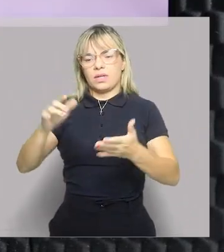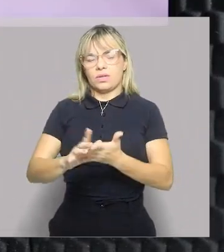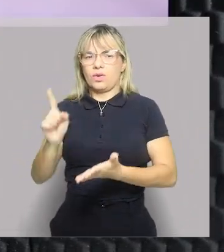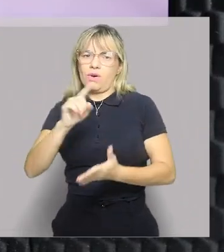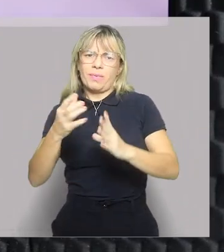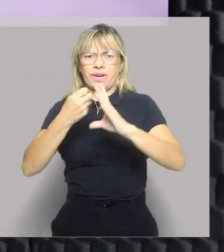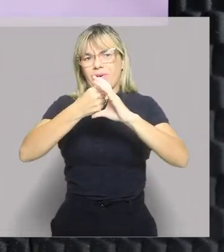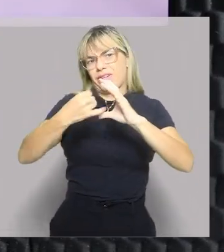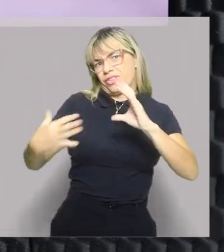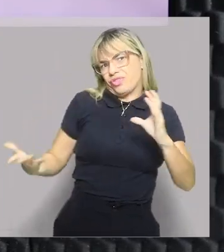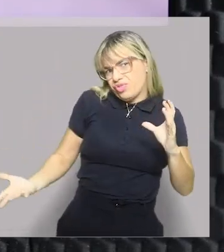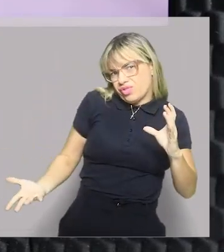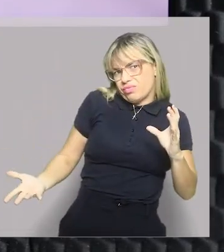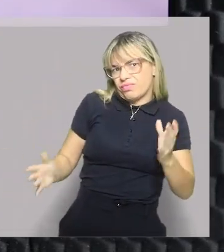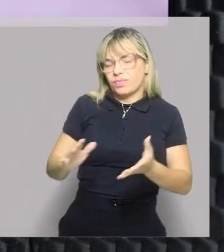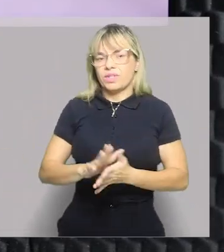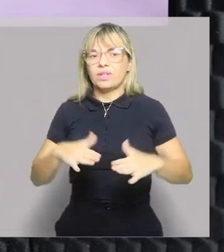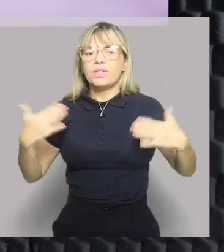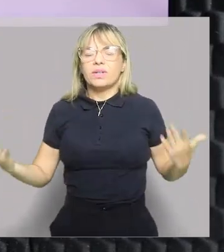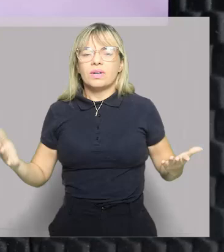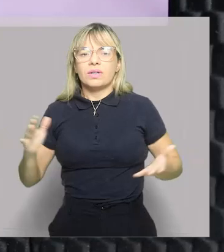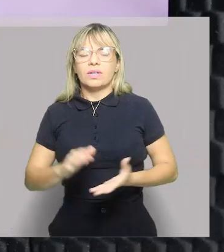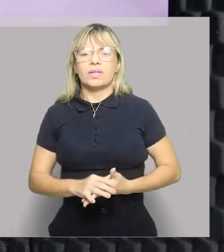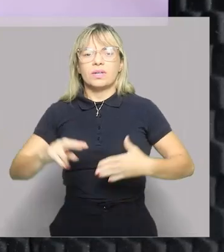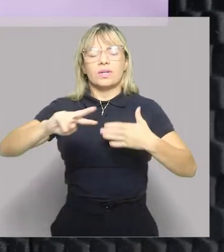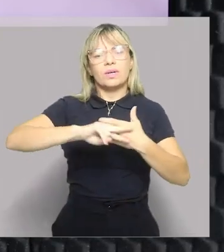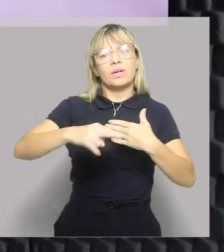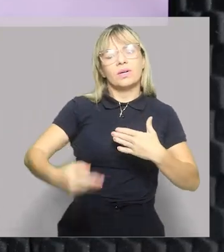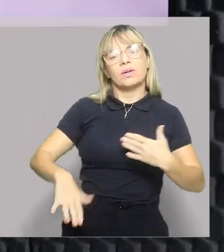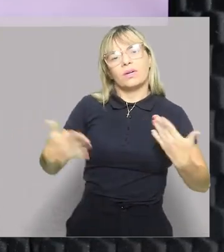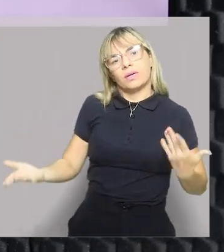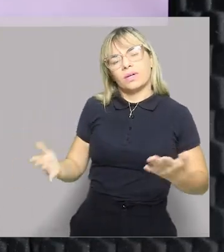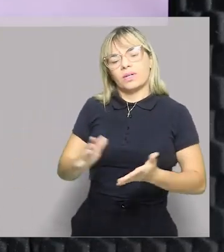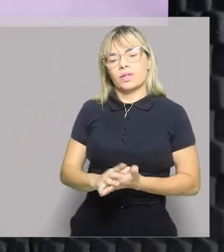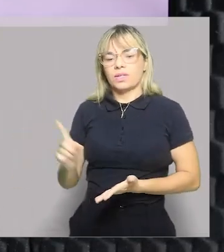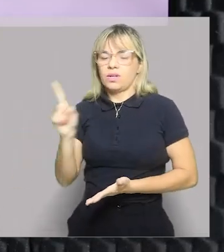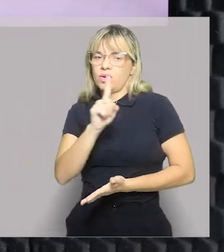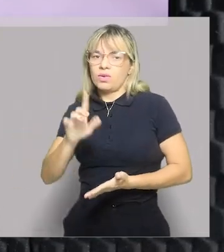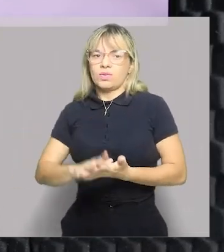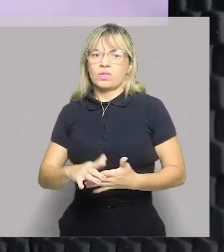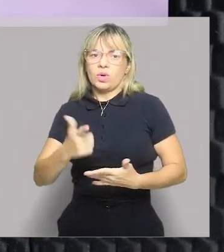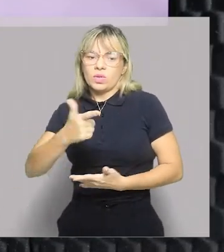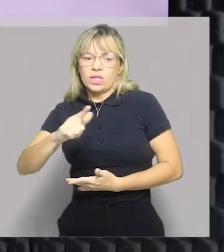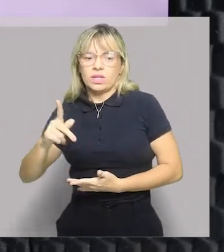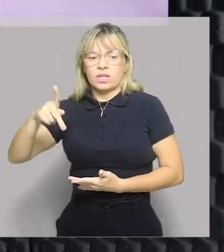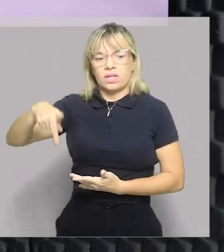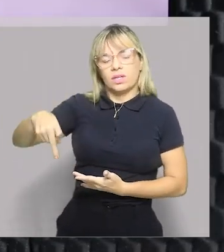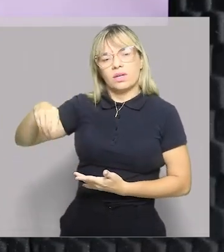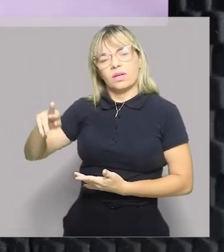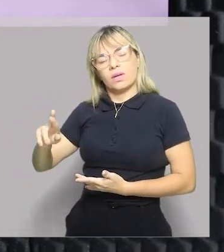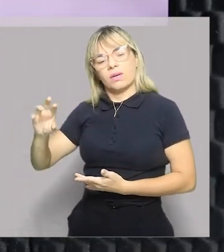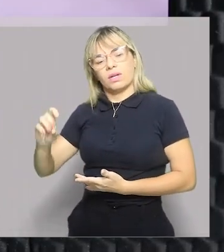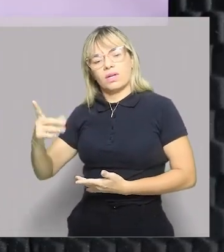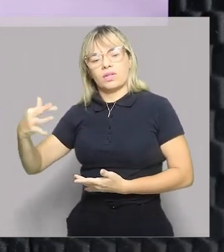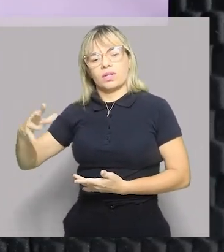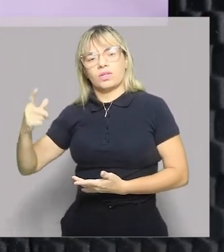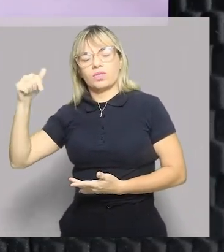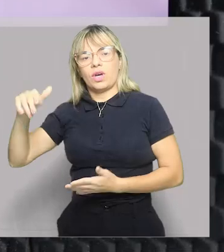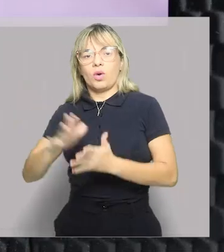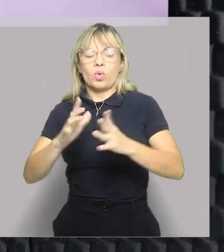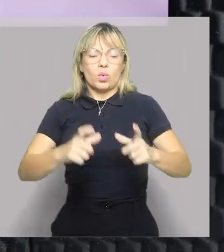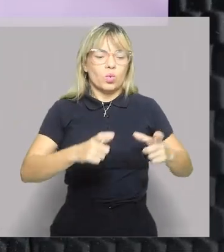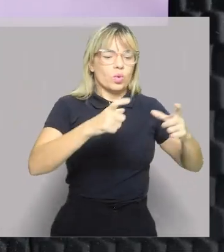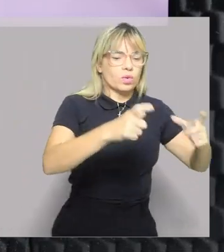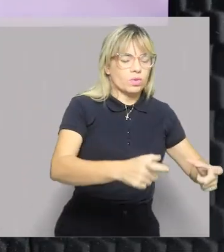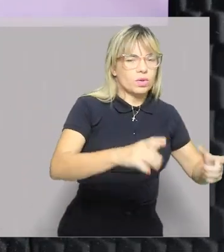Em casa não é uma característica, consequentemente não é um predicativo. Em casa é um lugar, em casa